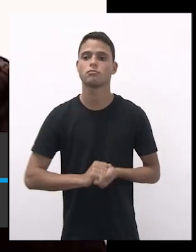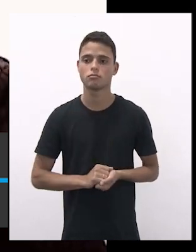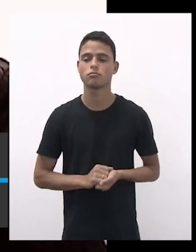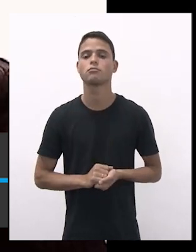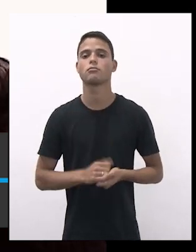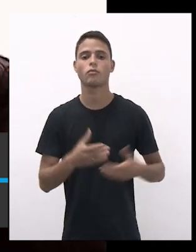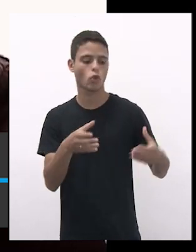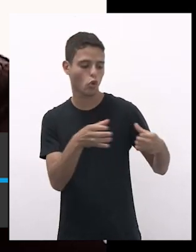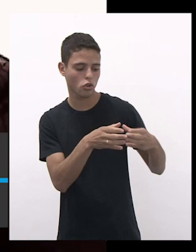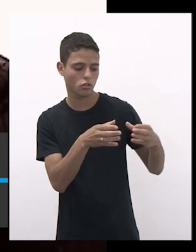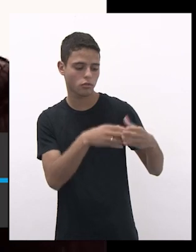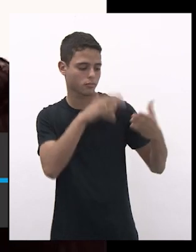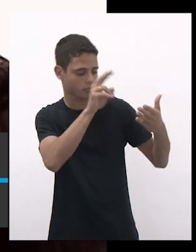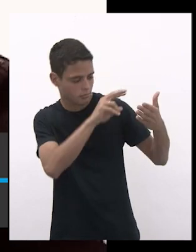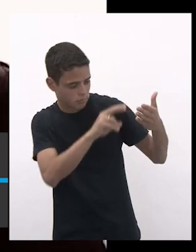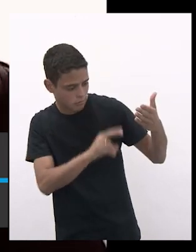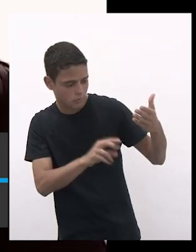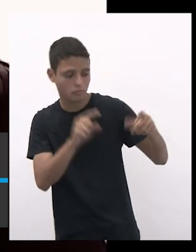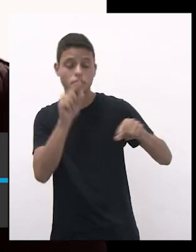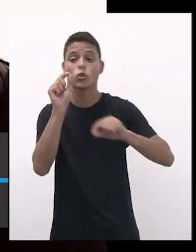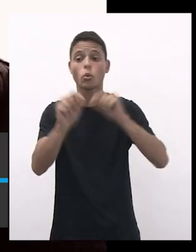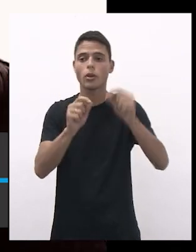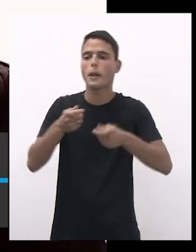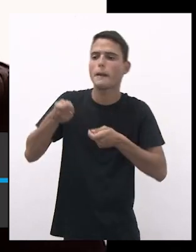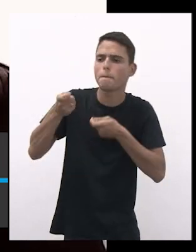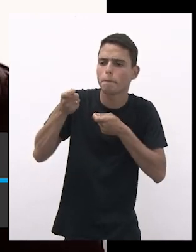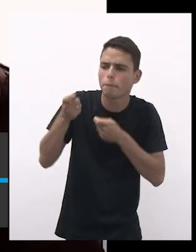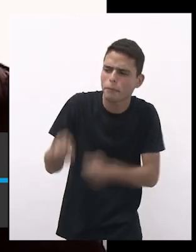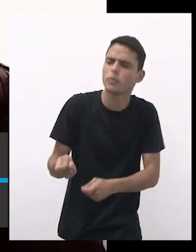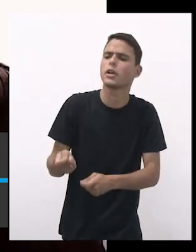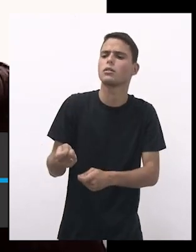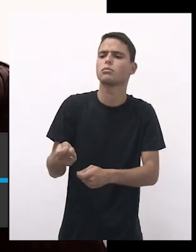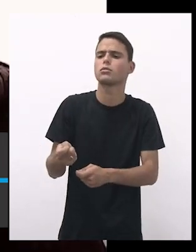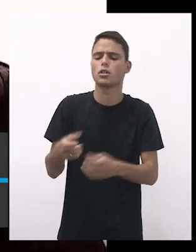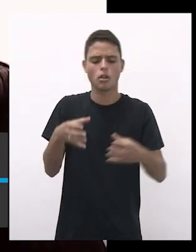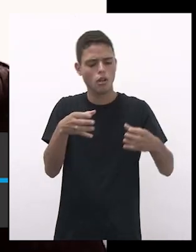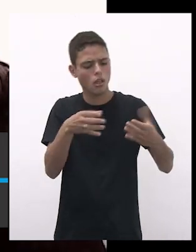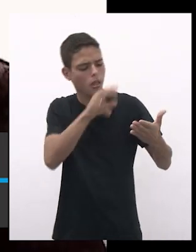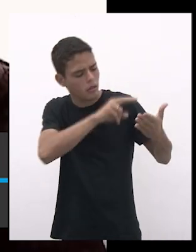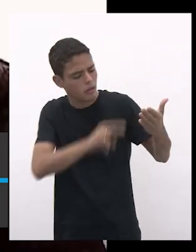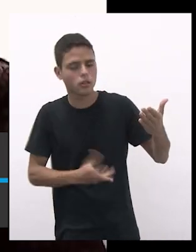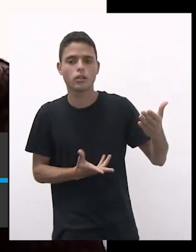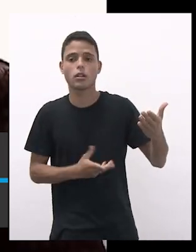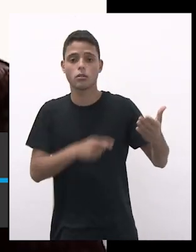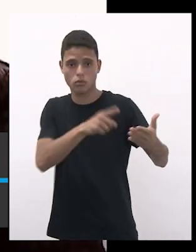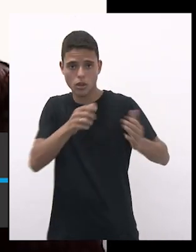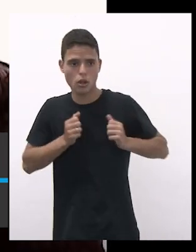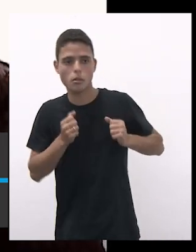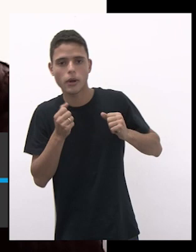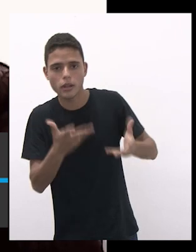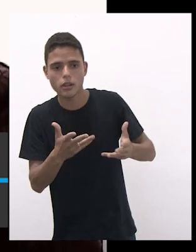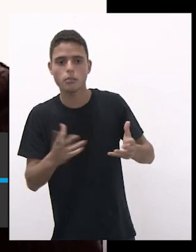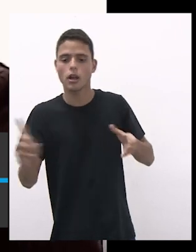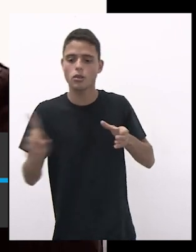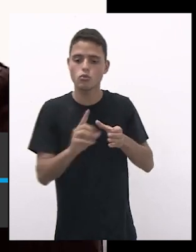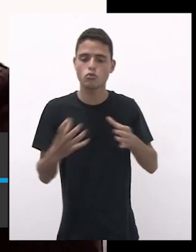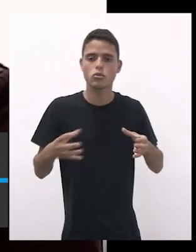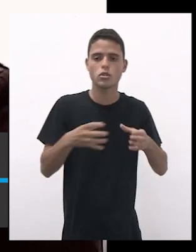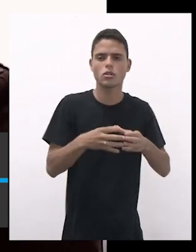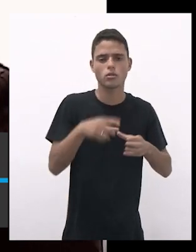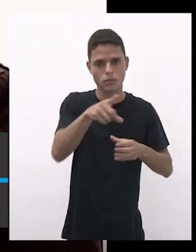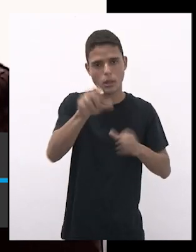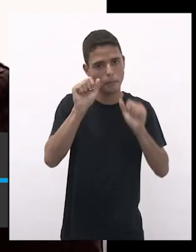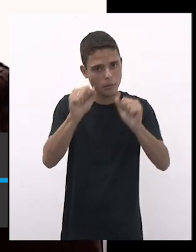de leitura é a obrigatoriedade da leitura para participar dos encontros. Você